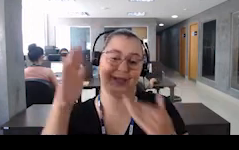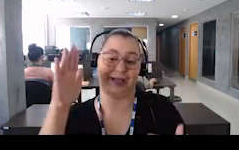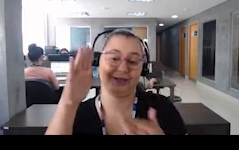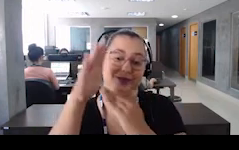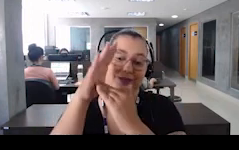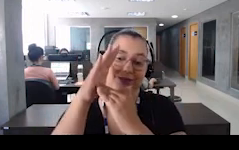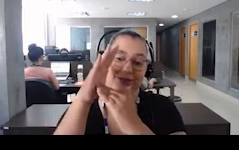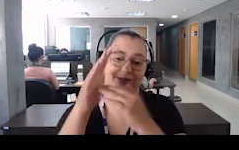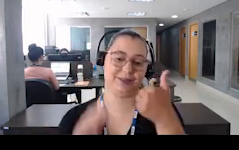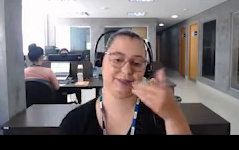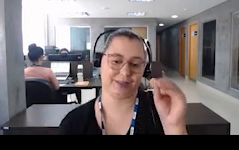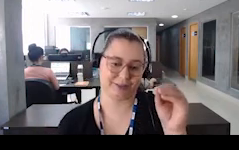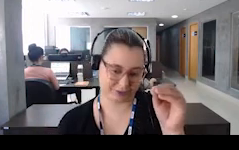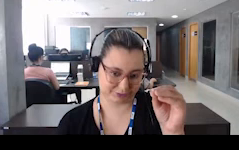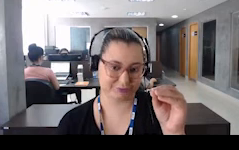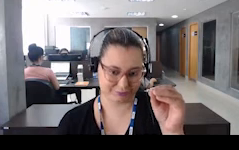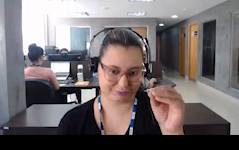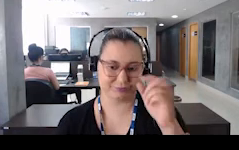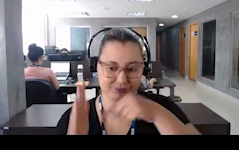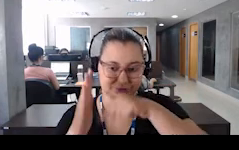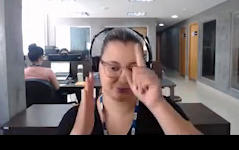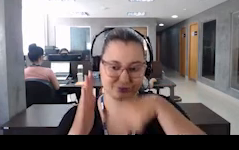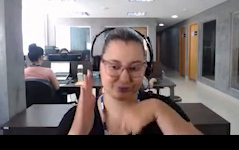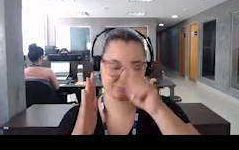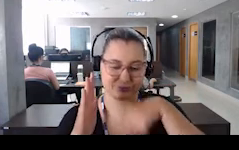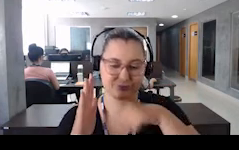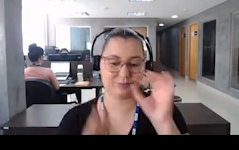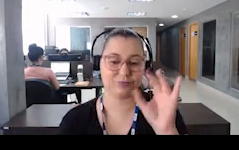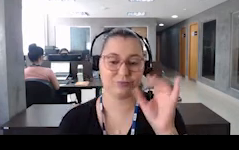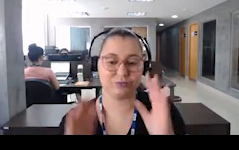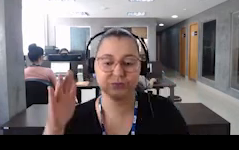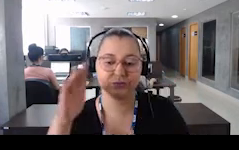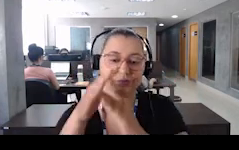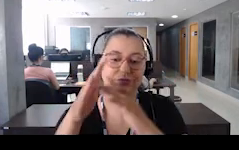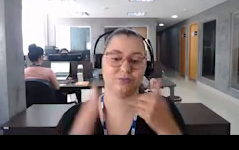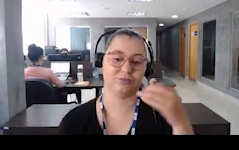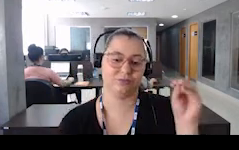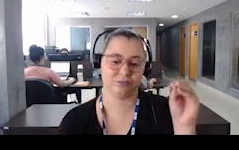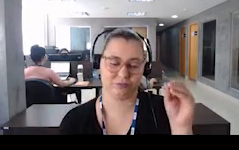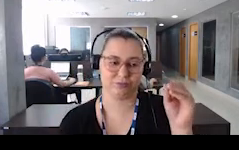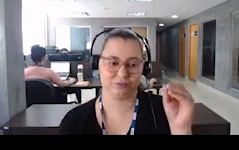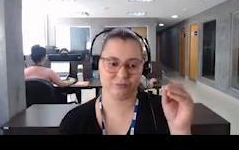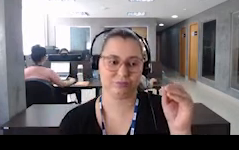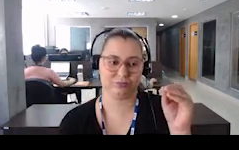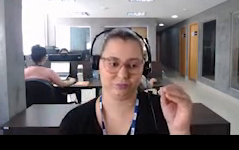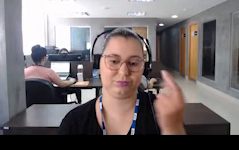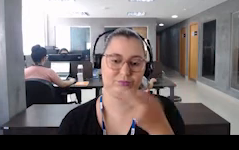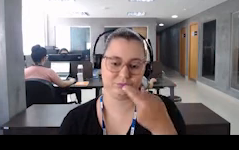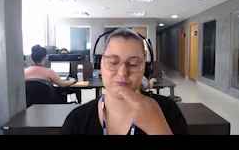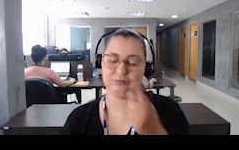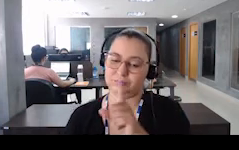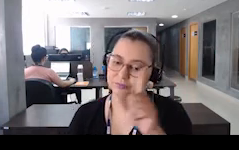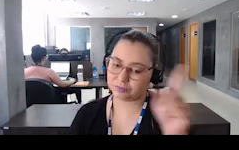aqui é maior do que 10 amperes. O interruptor comum só consegue acionar o quê? Até 10 amperes, né? Como